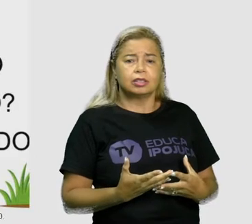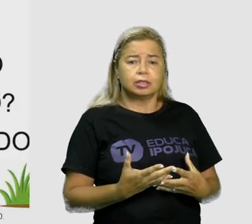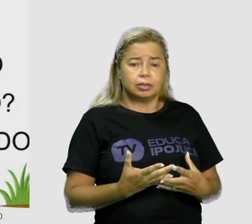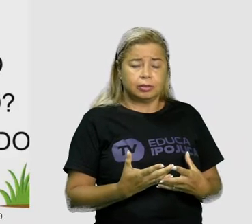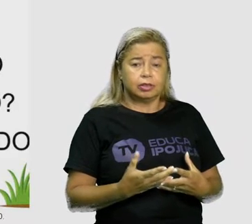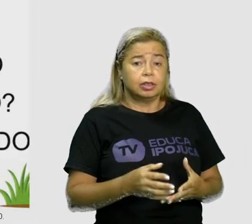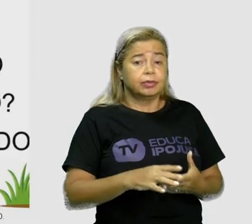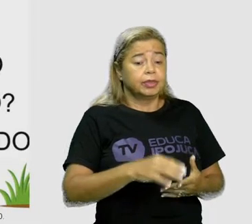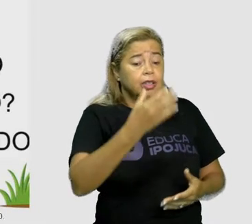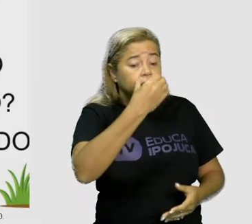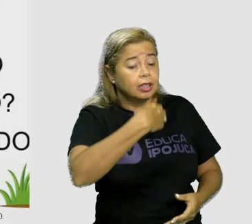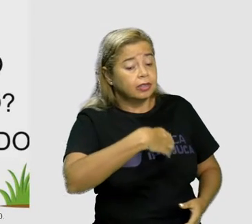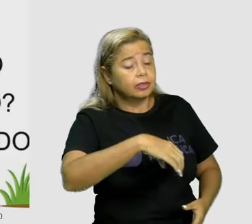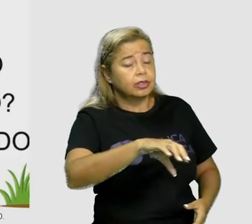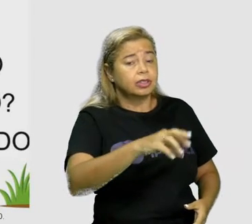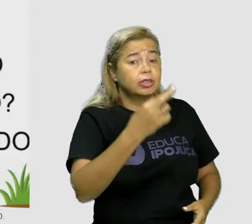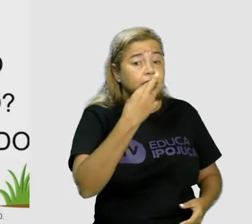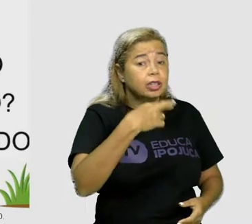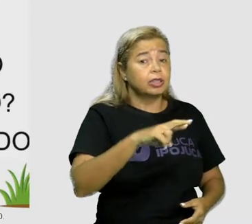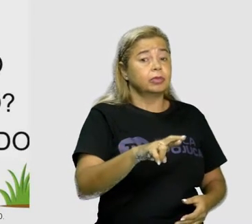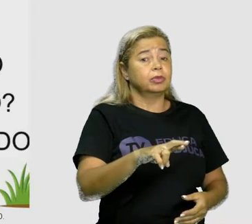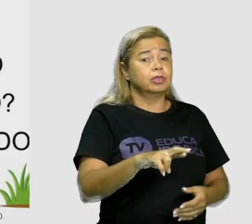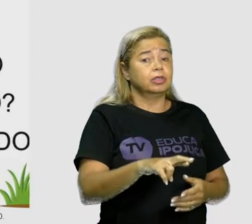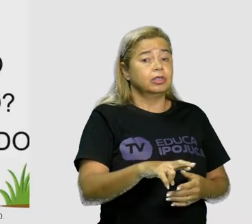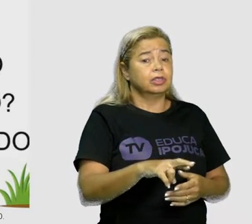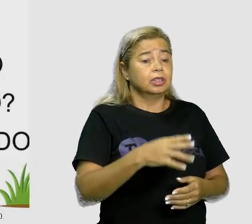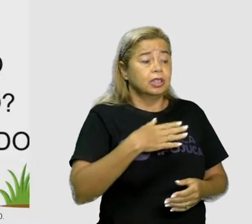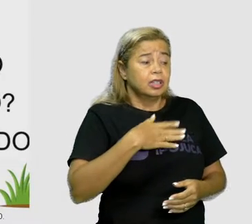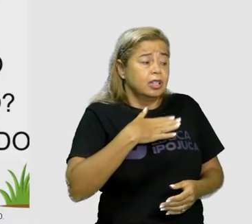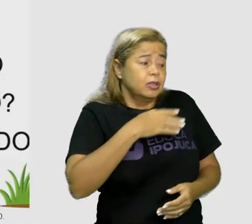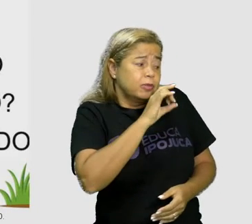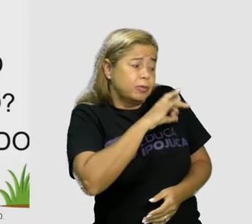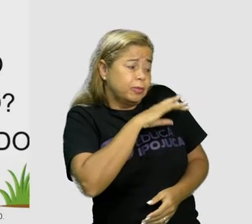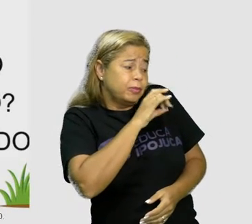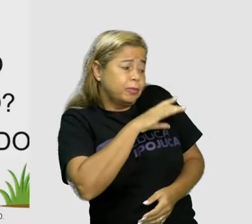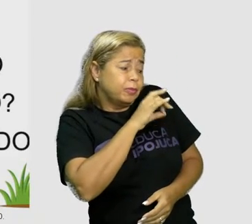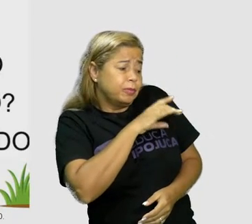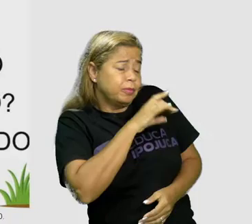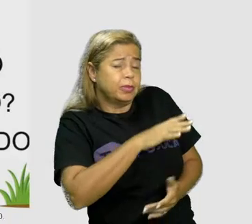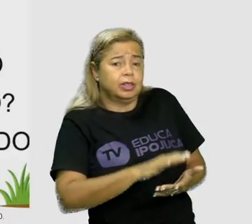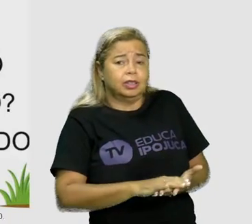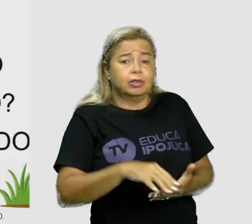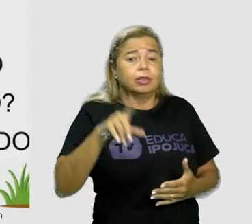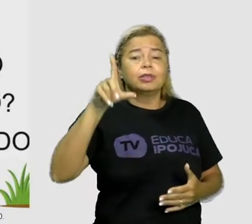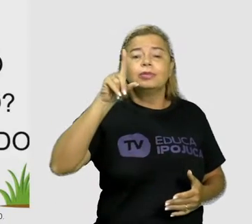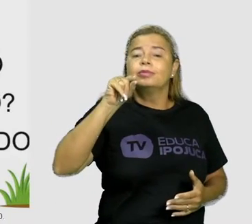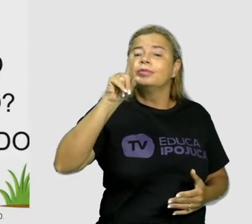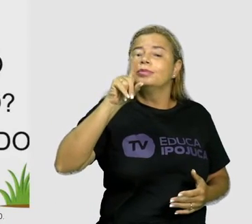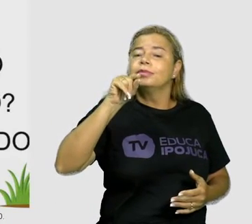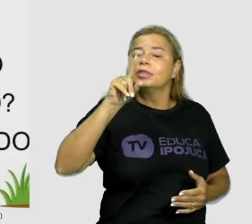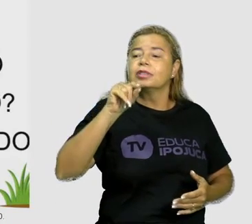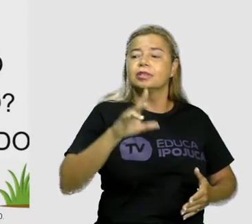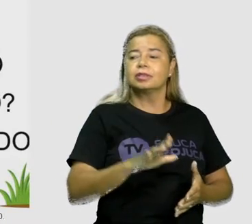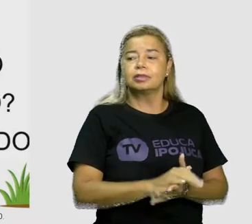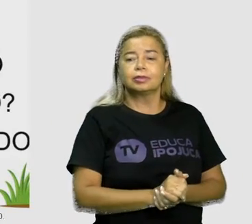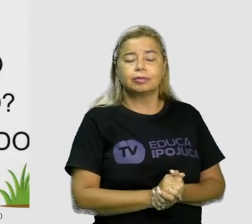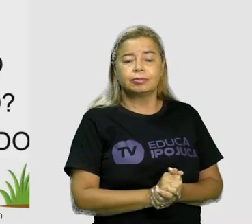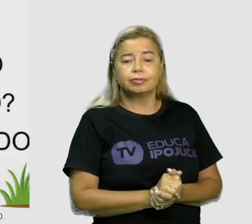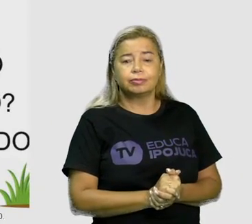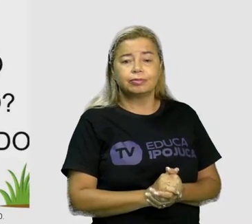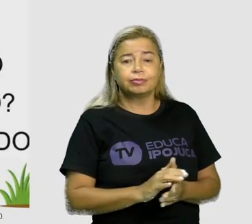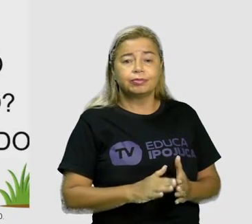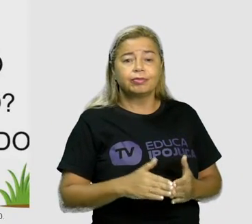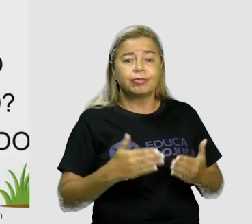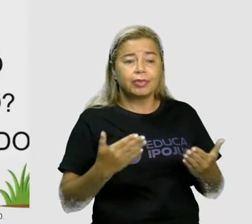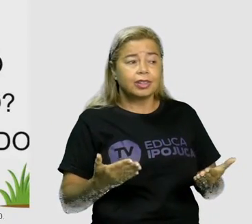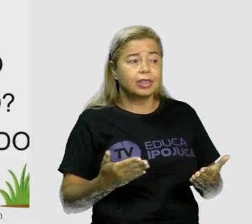aí. Ah, estou com medo danado. Encontrei um passarinho. Aqui nós não temos